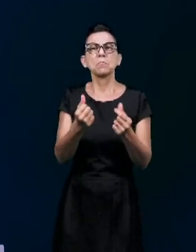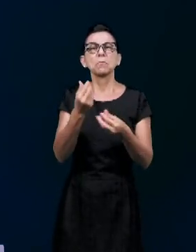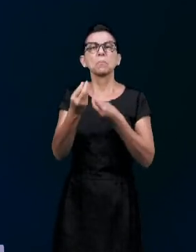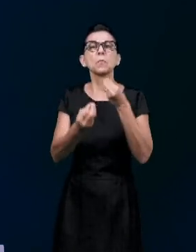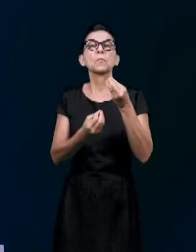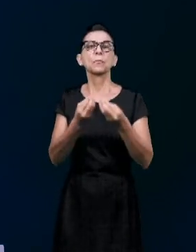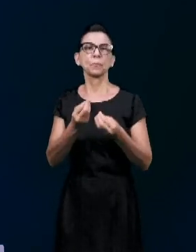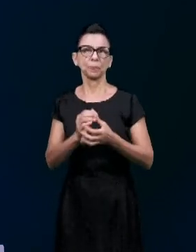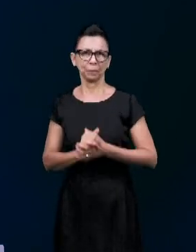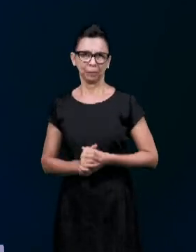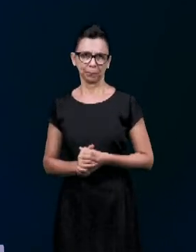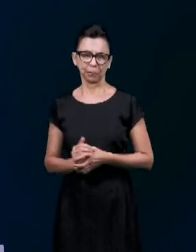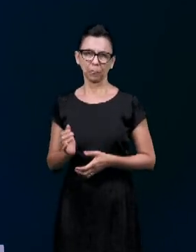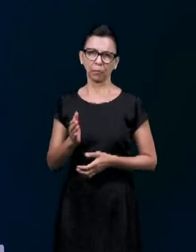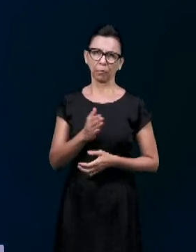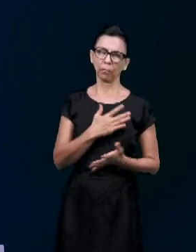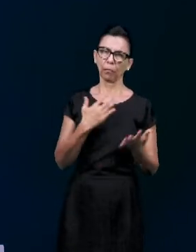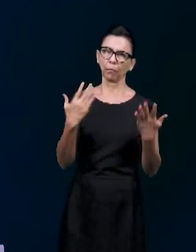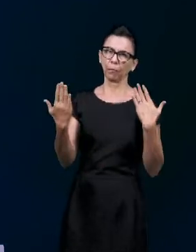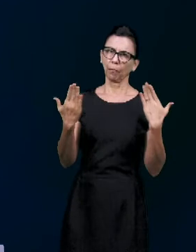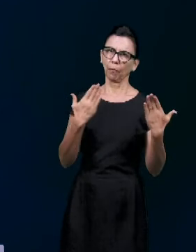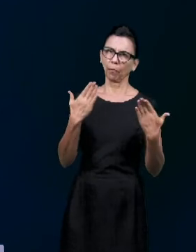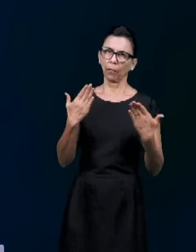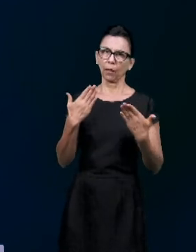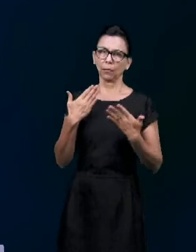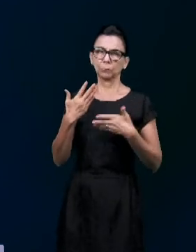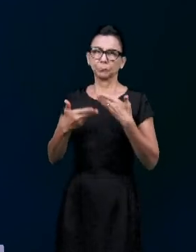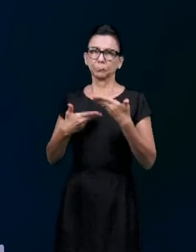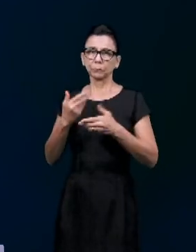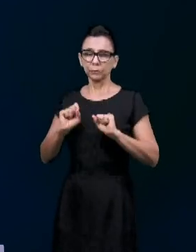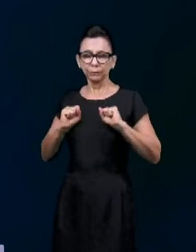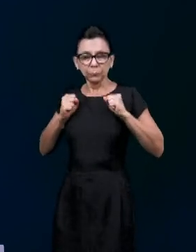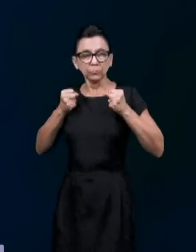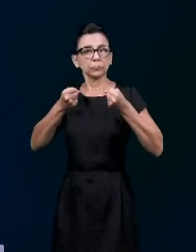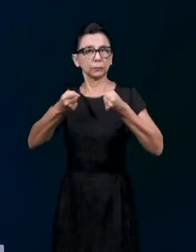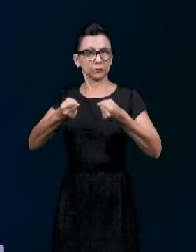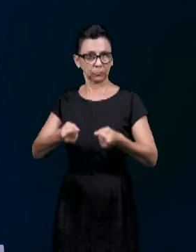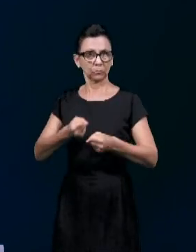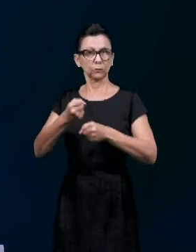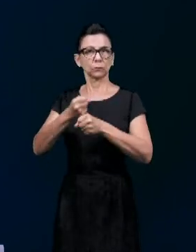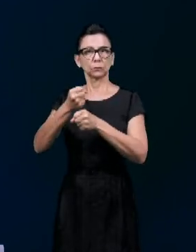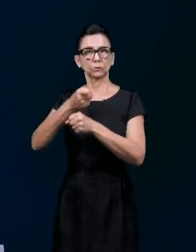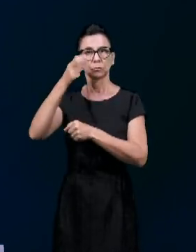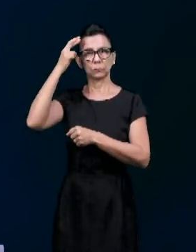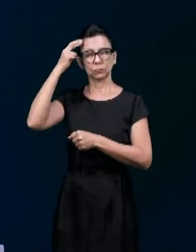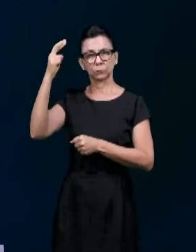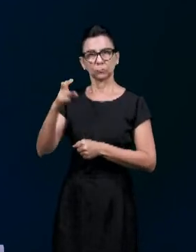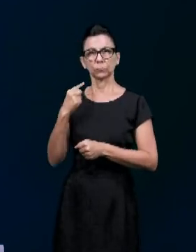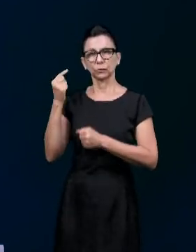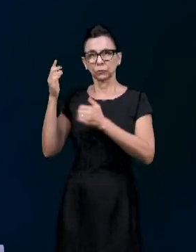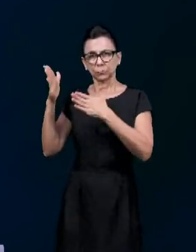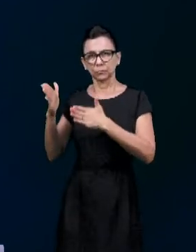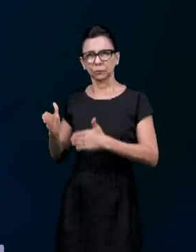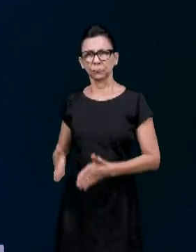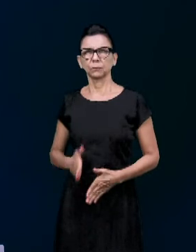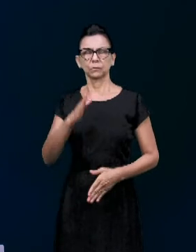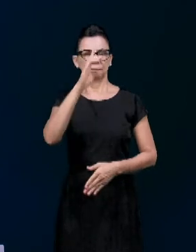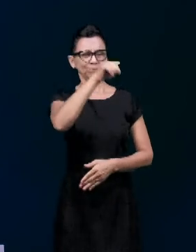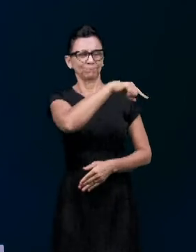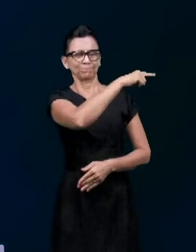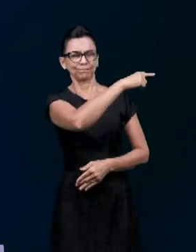nossa dedicação, da nossa entrega, da nossa fidelidade, da nossa renúncia às